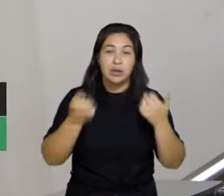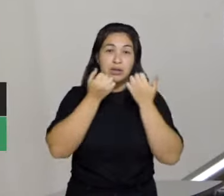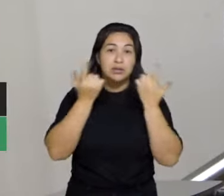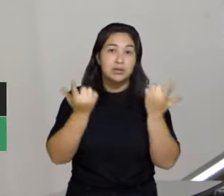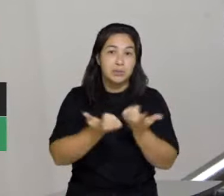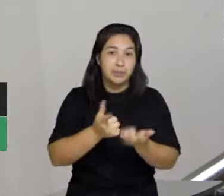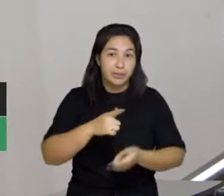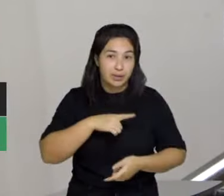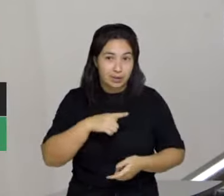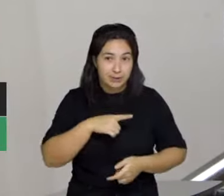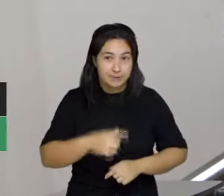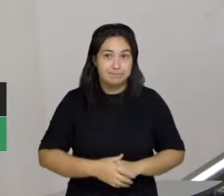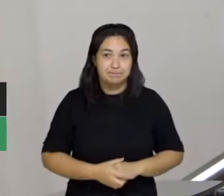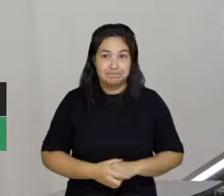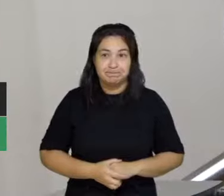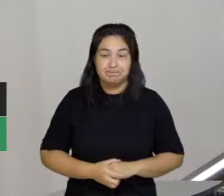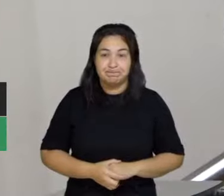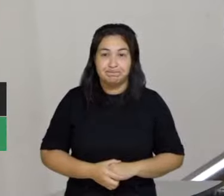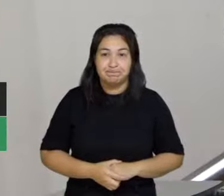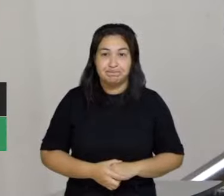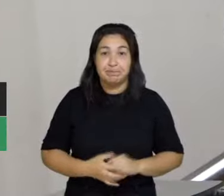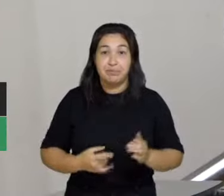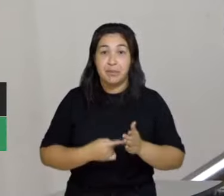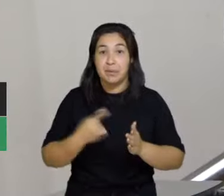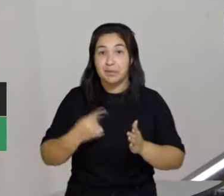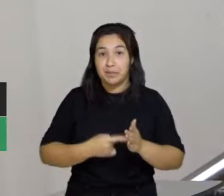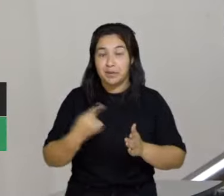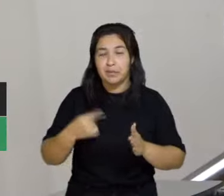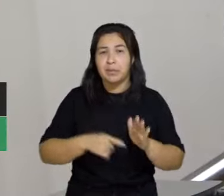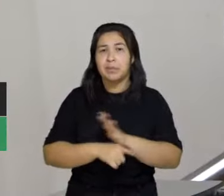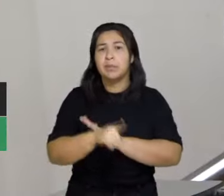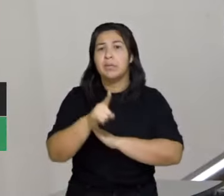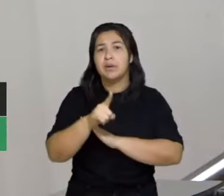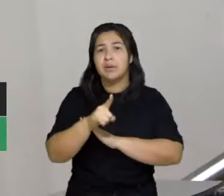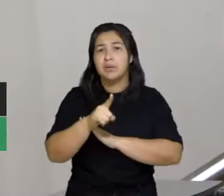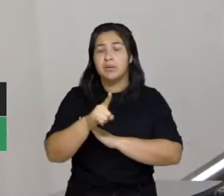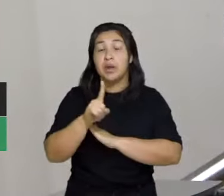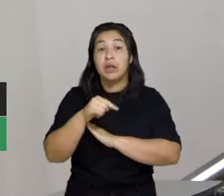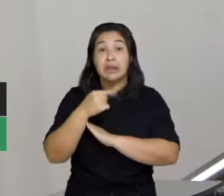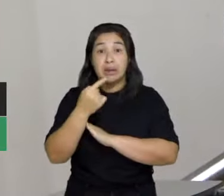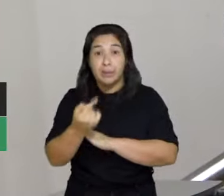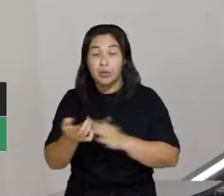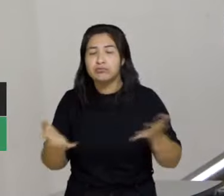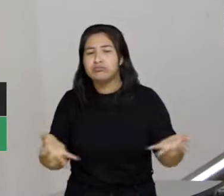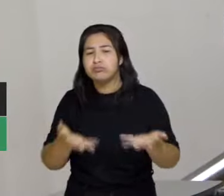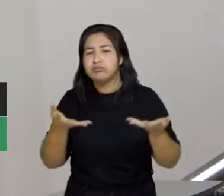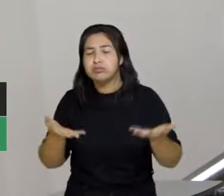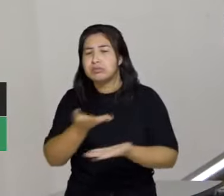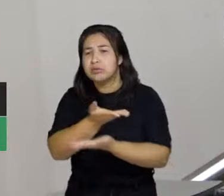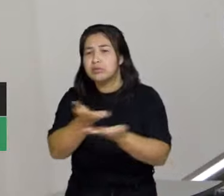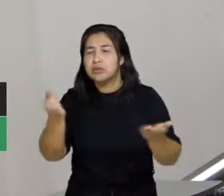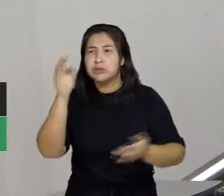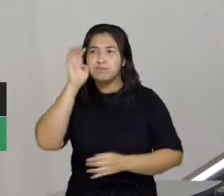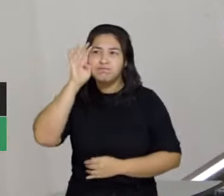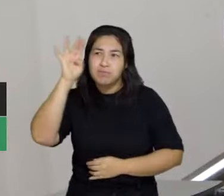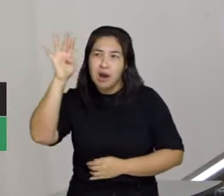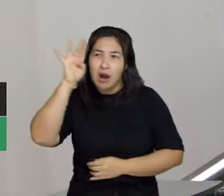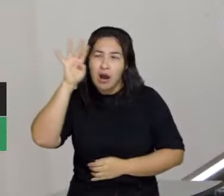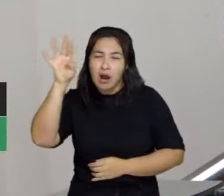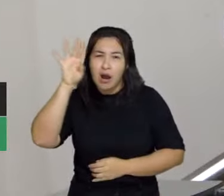da população, primeiro para indagar e, em seguida, estimular a sociedade a pensar sobre